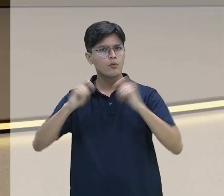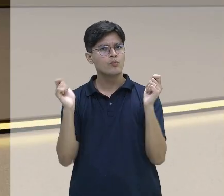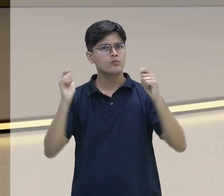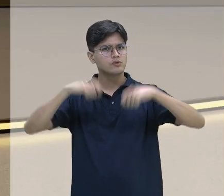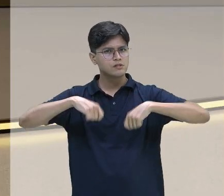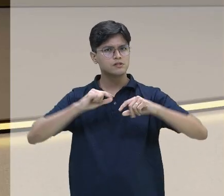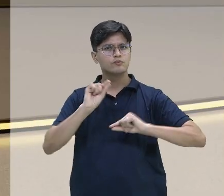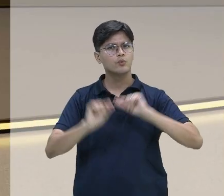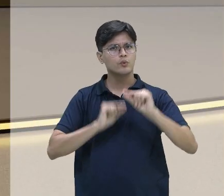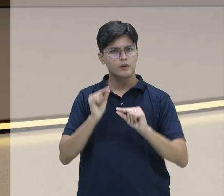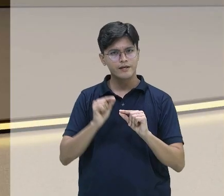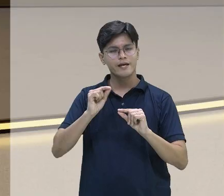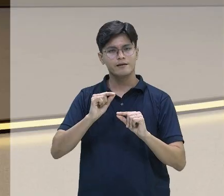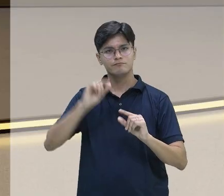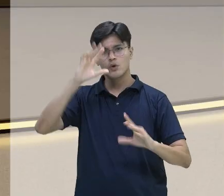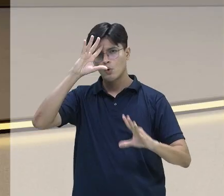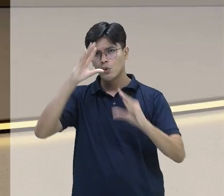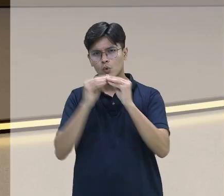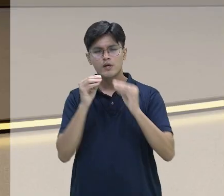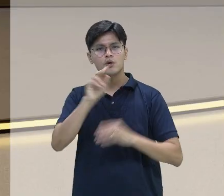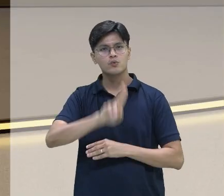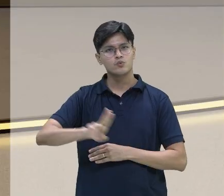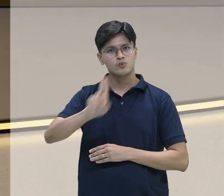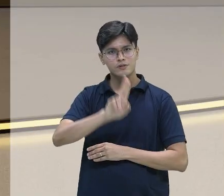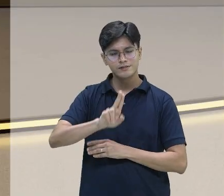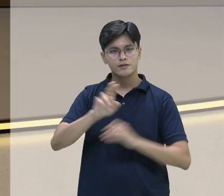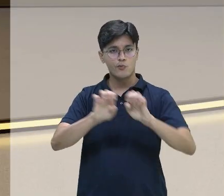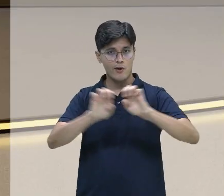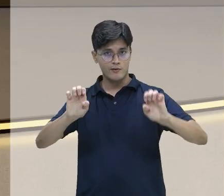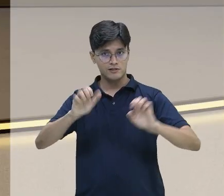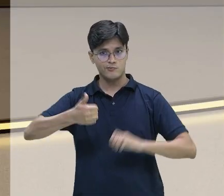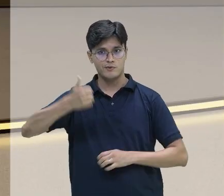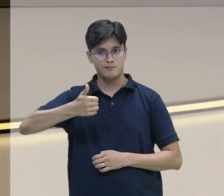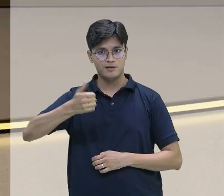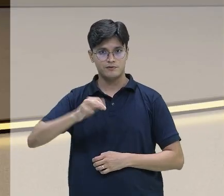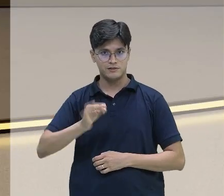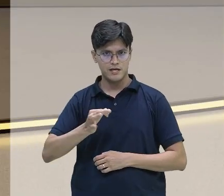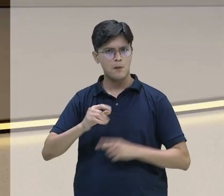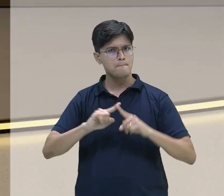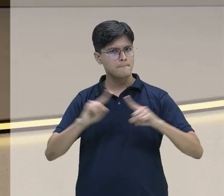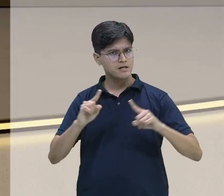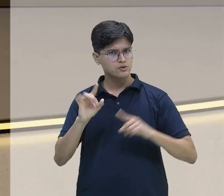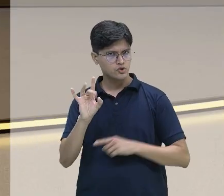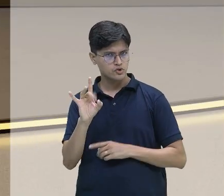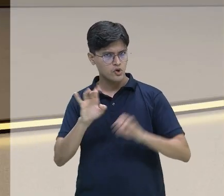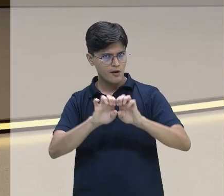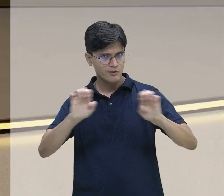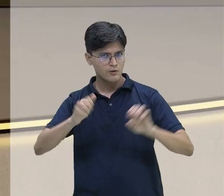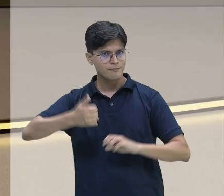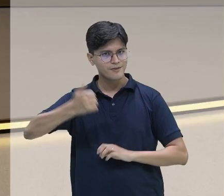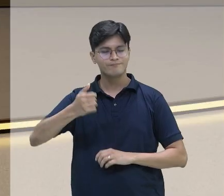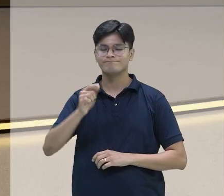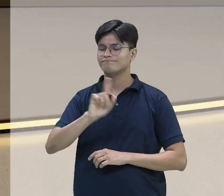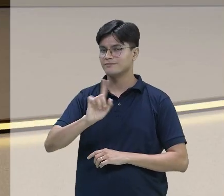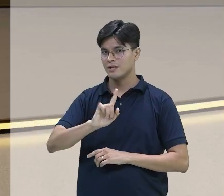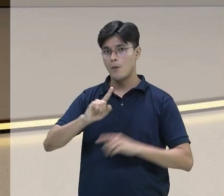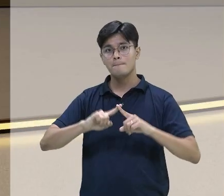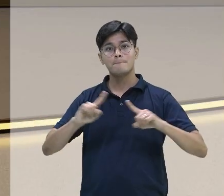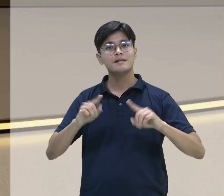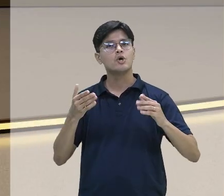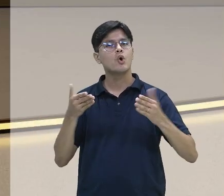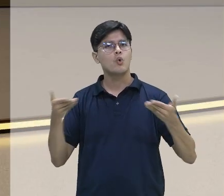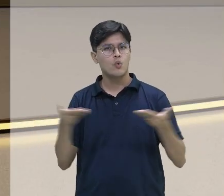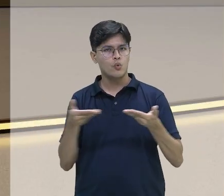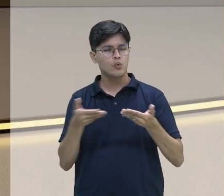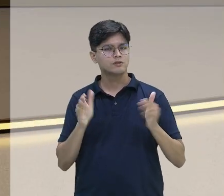demonstrados através da equação do primeiro grau. Não só da equação do primeiro grau, tá bom? Mas vamos tratar aqui, claro, da equação do primeiro grau, tá